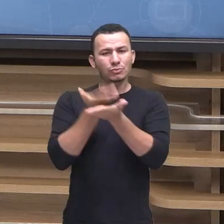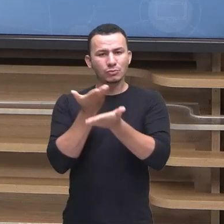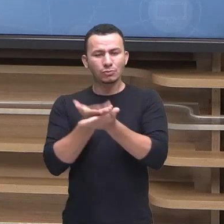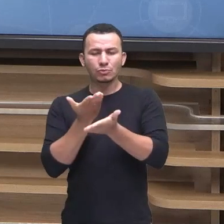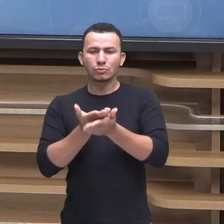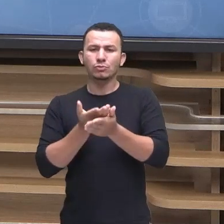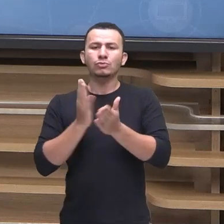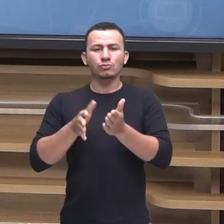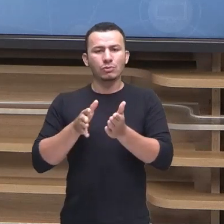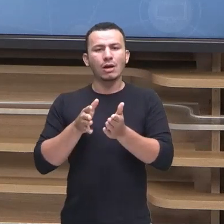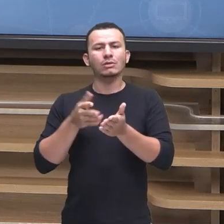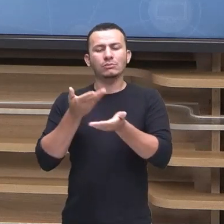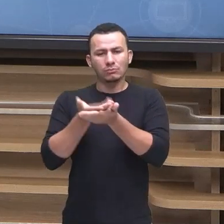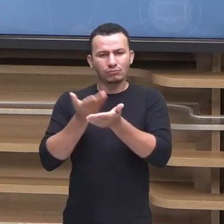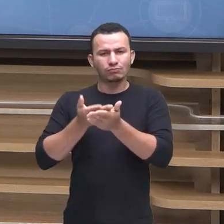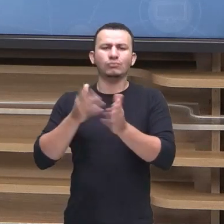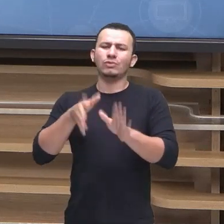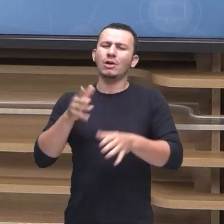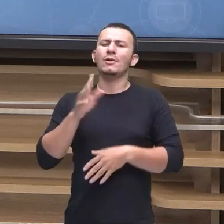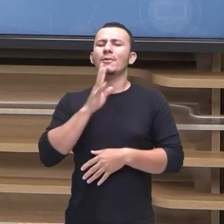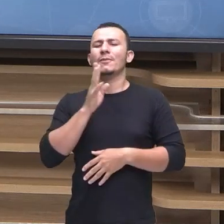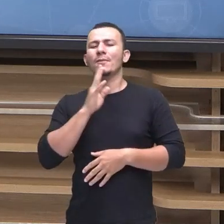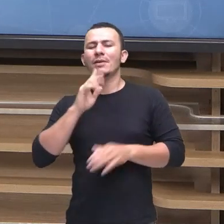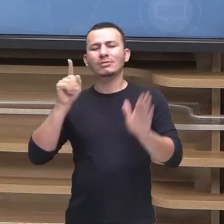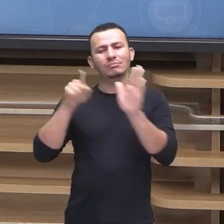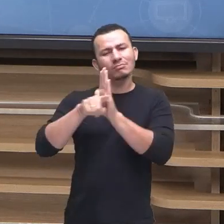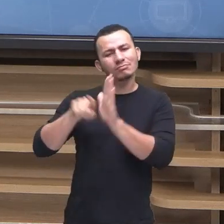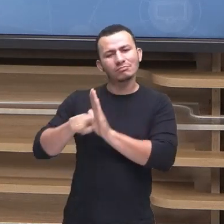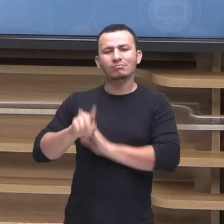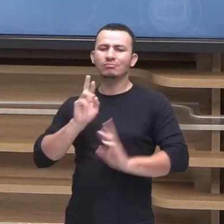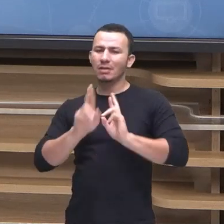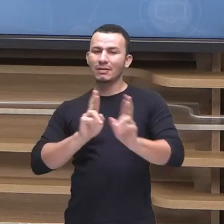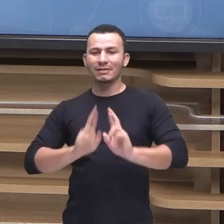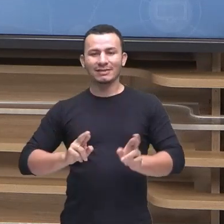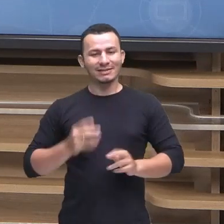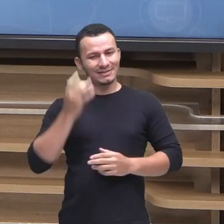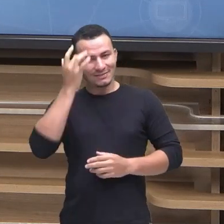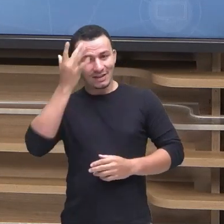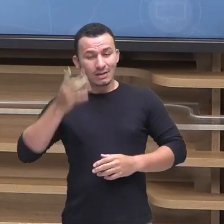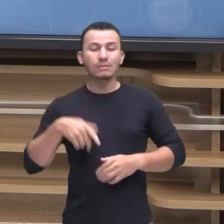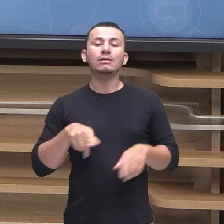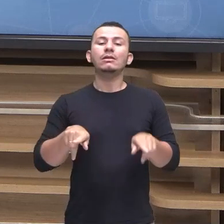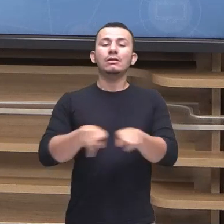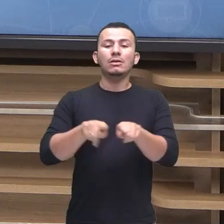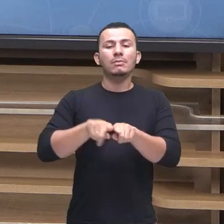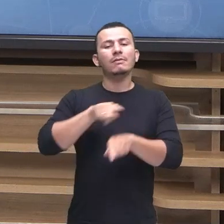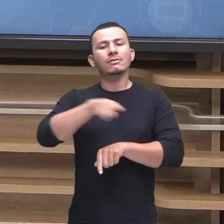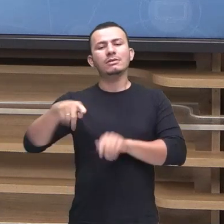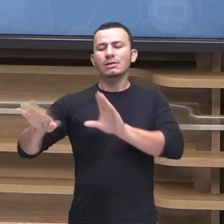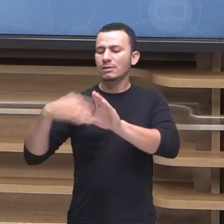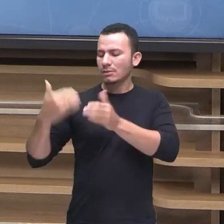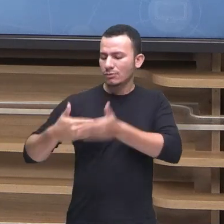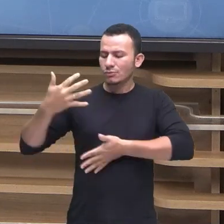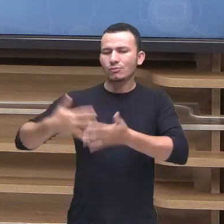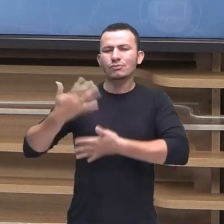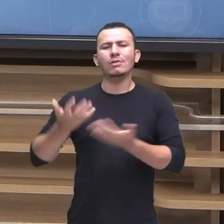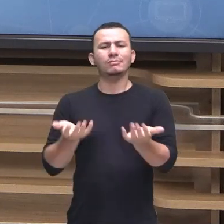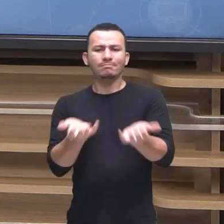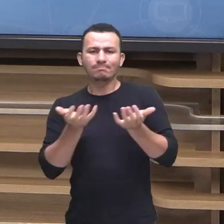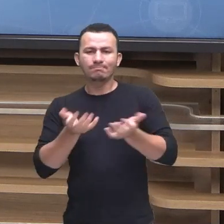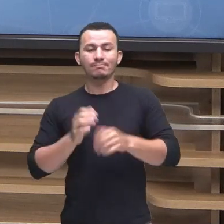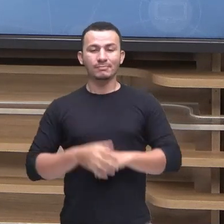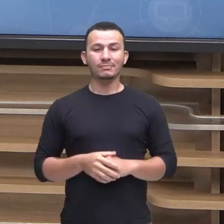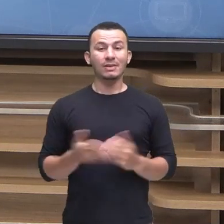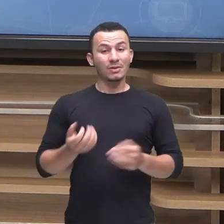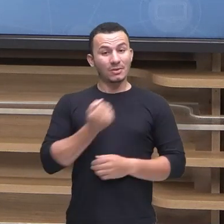guia de estudos, já está afinado aí para responder nossas questões, não é mesmo? Então, quero ver a participação de todos vocês no nosso chat,